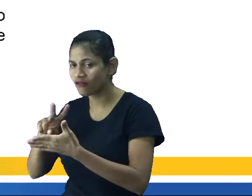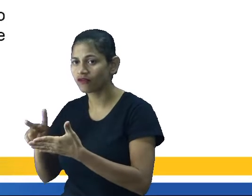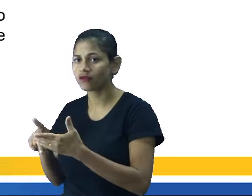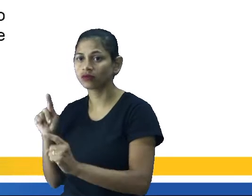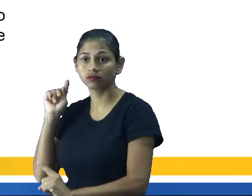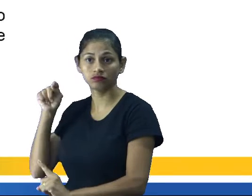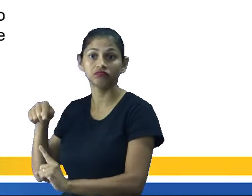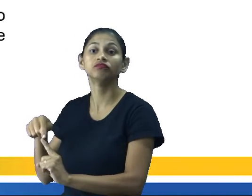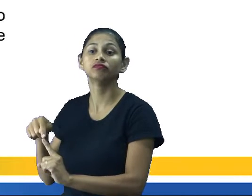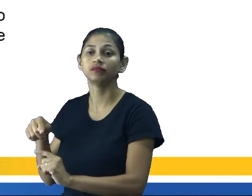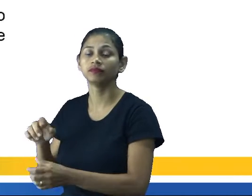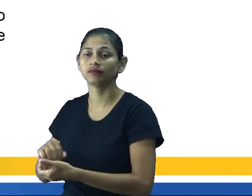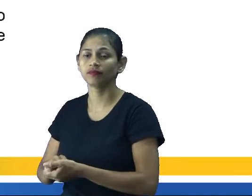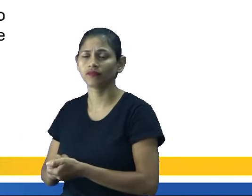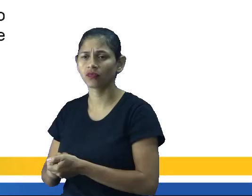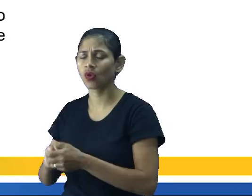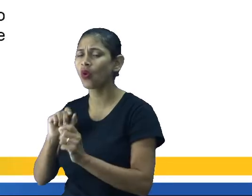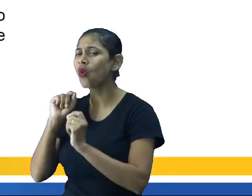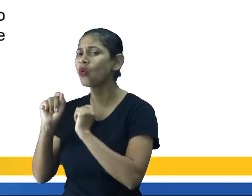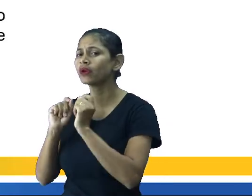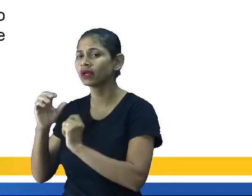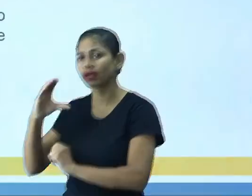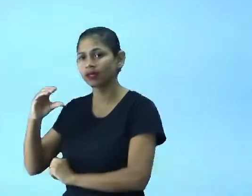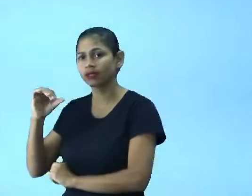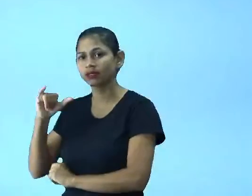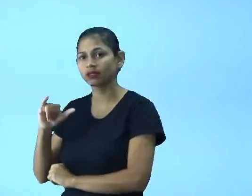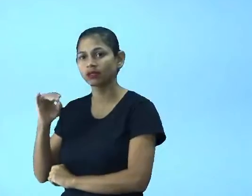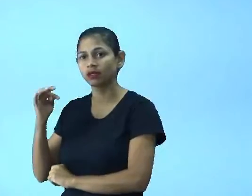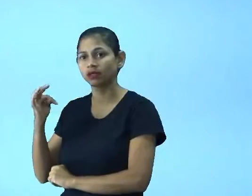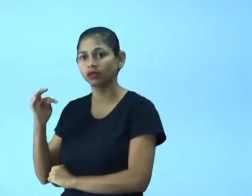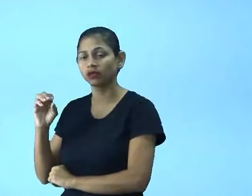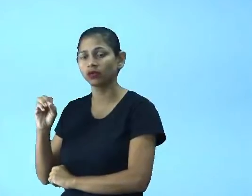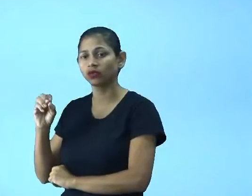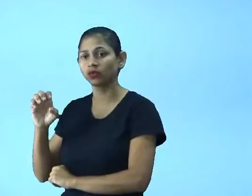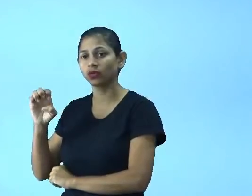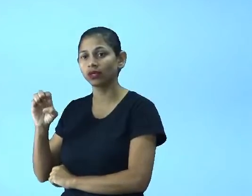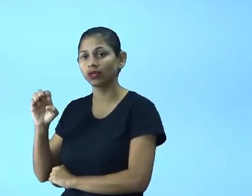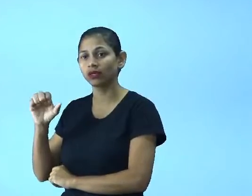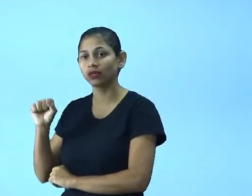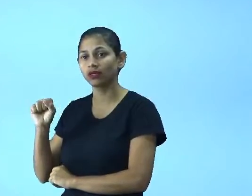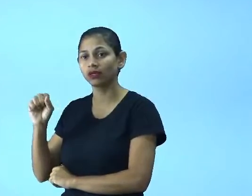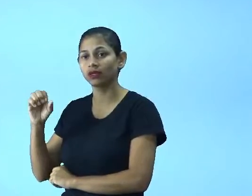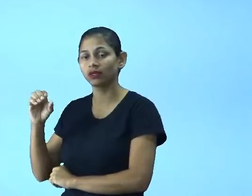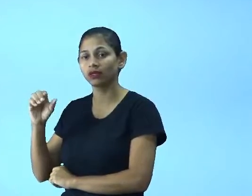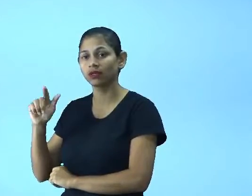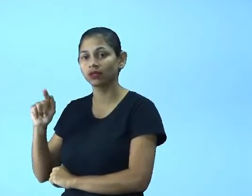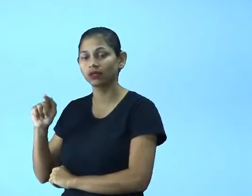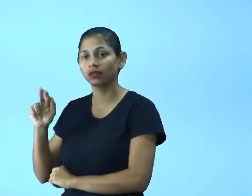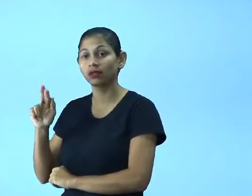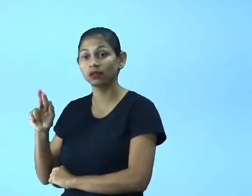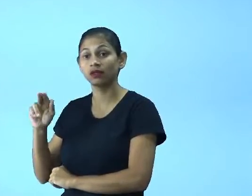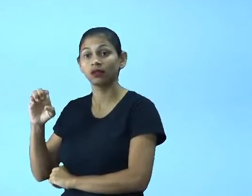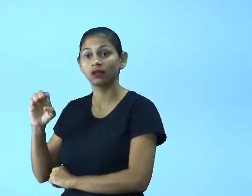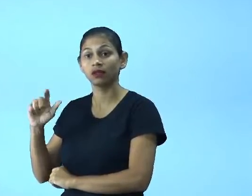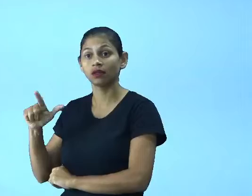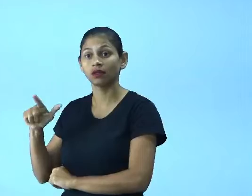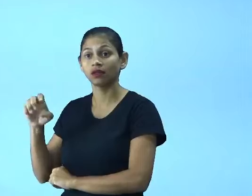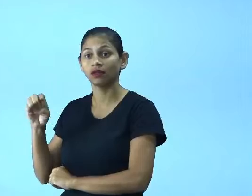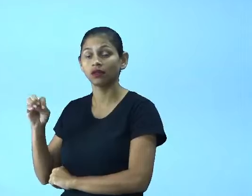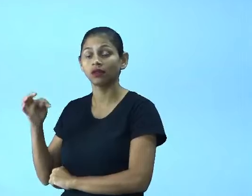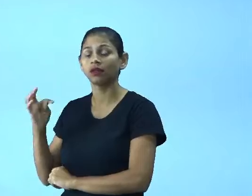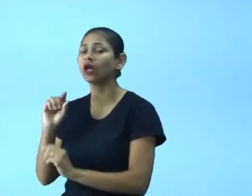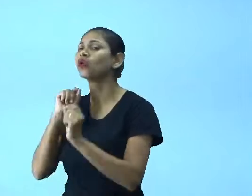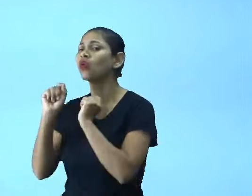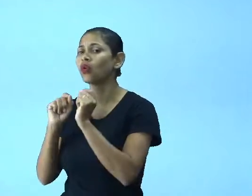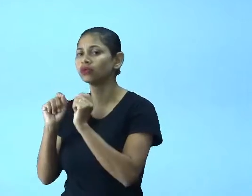é o citoesqueleto que foi tanto mencionado? O citoesqueleto, gente, nada mais é do que o esqueleto da célula. É a forma como ela está